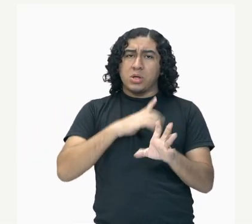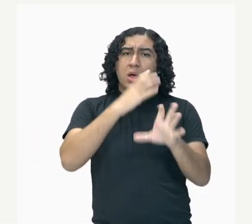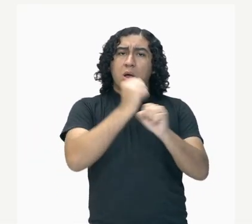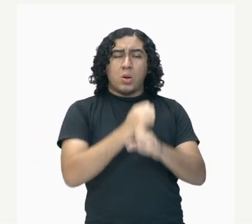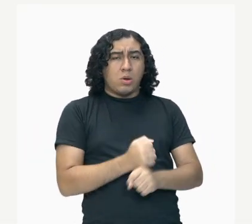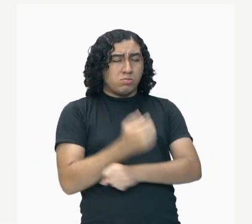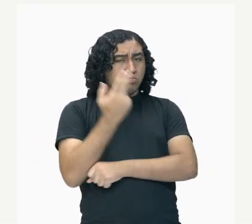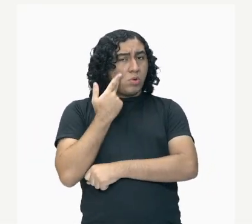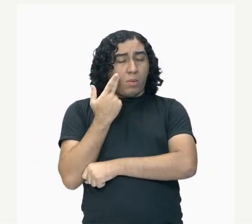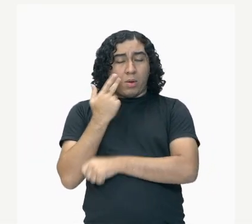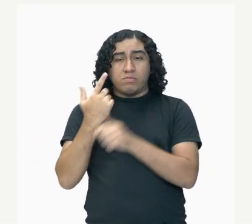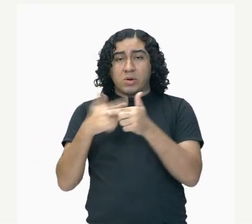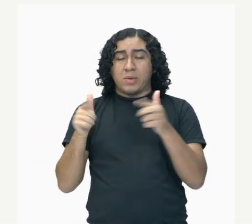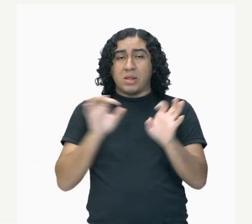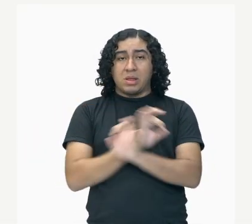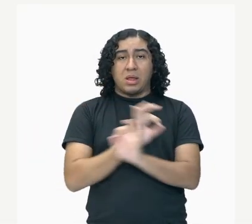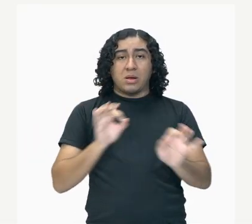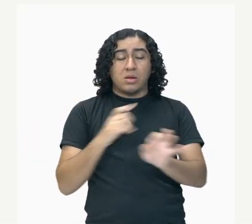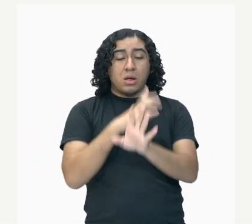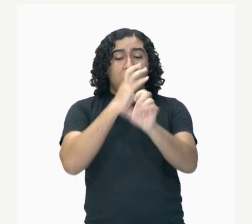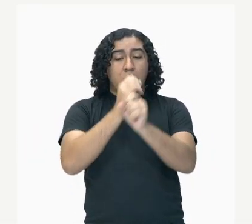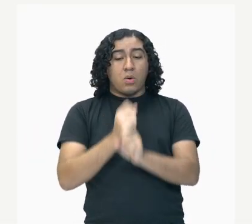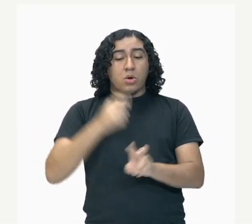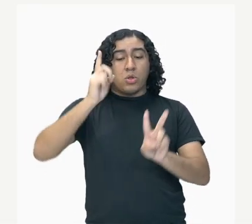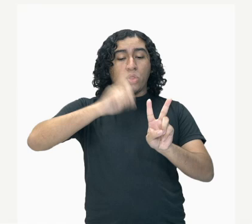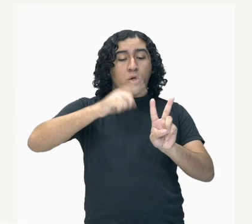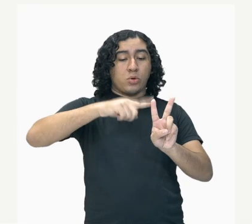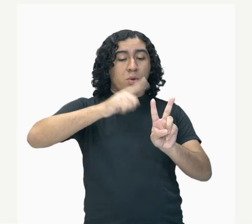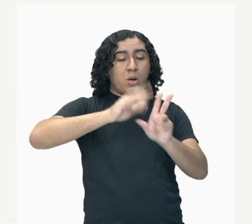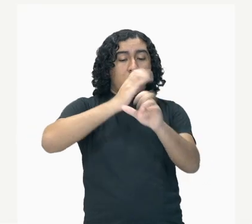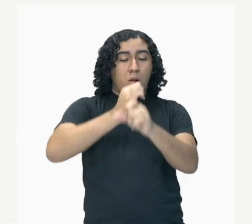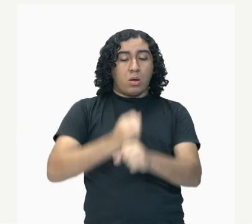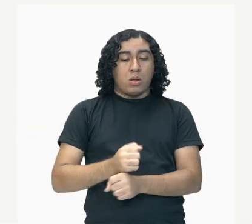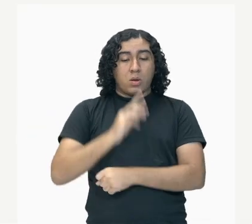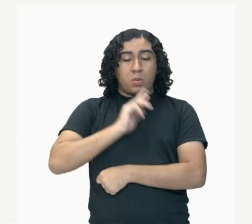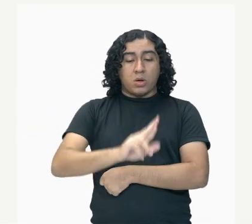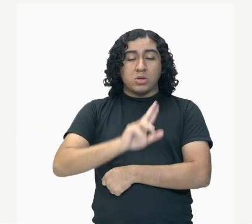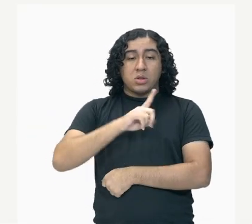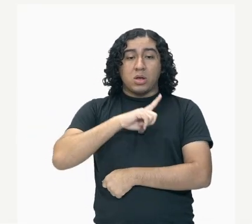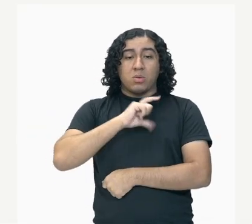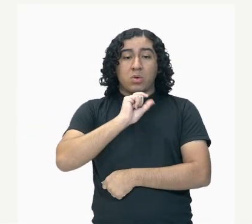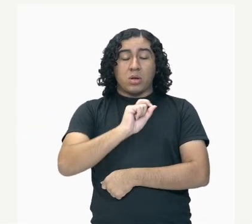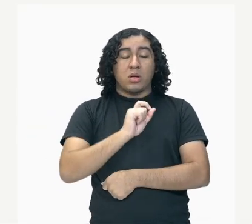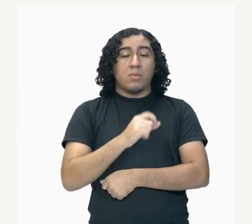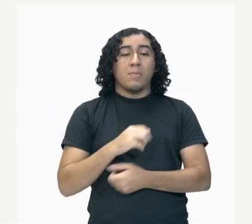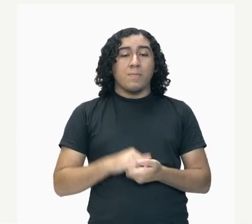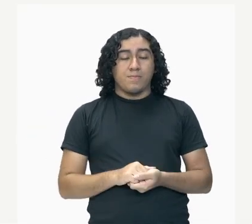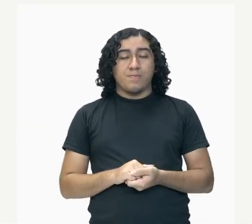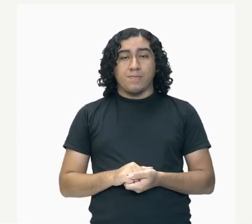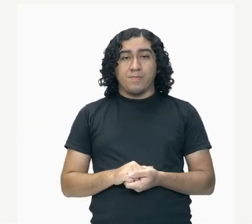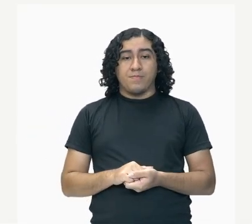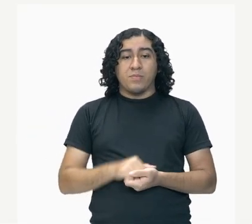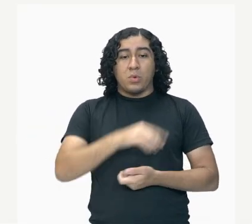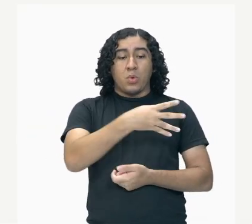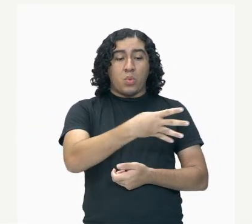sem nenhum problema tira a raiz quadrada de 2000 e a gente vai encontrar esse valor aqui aproximado